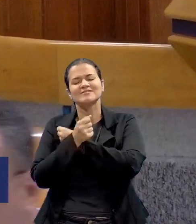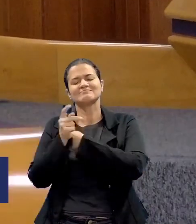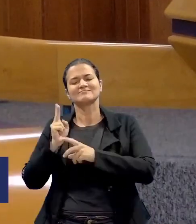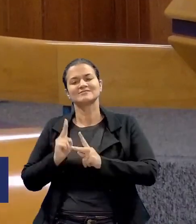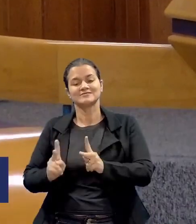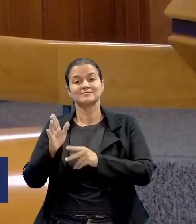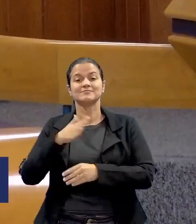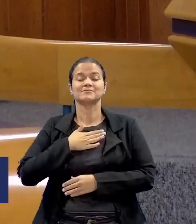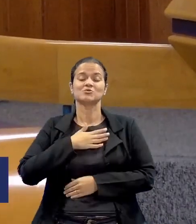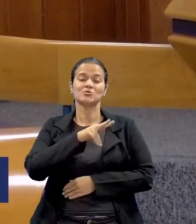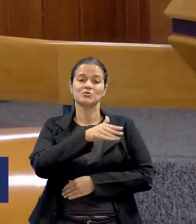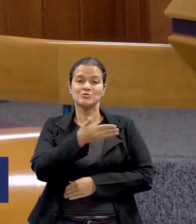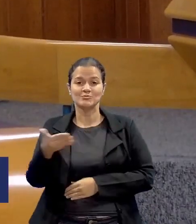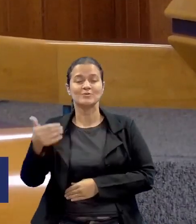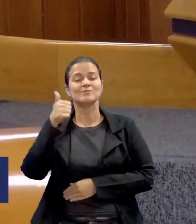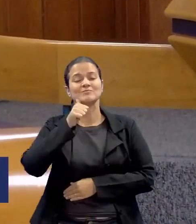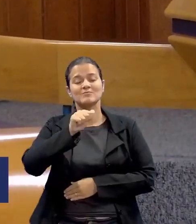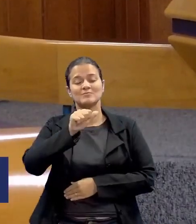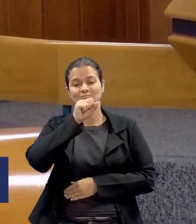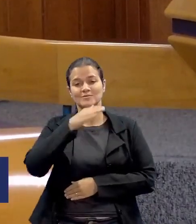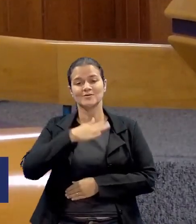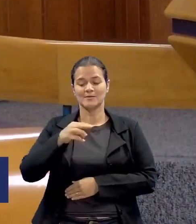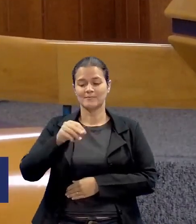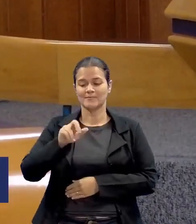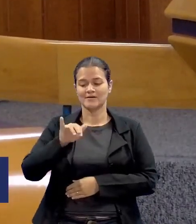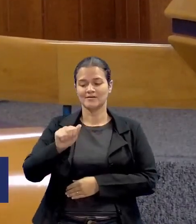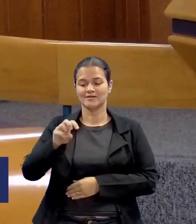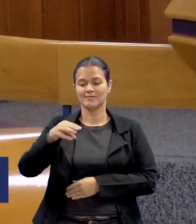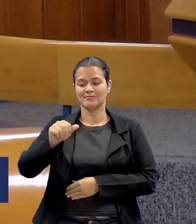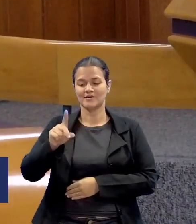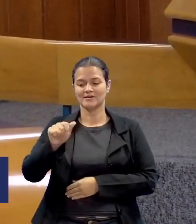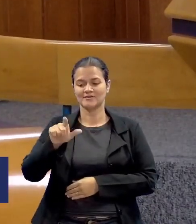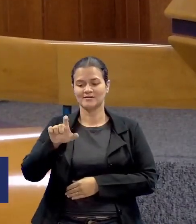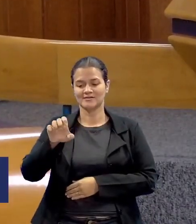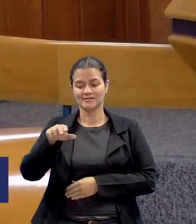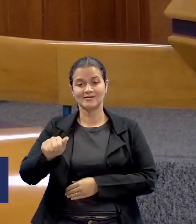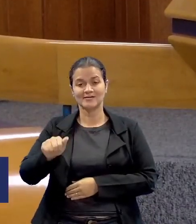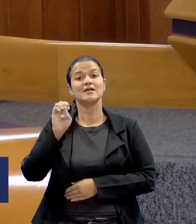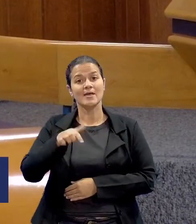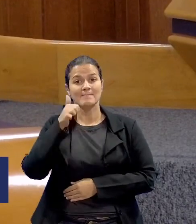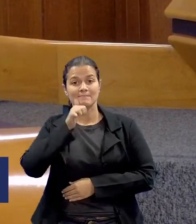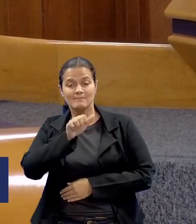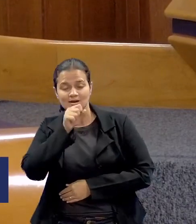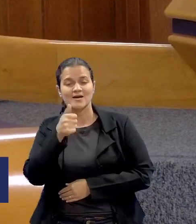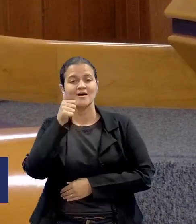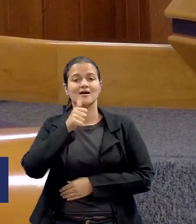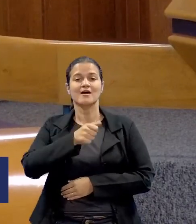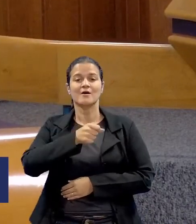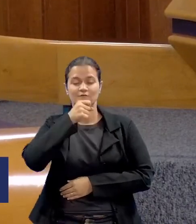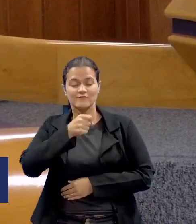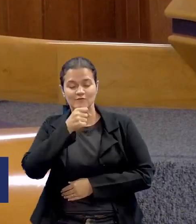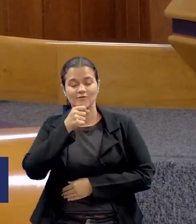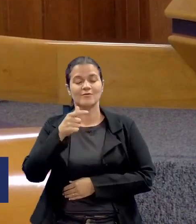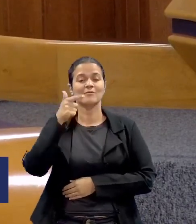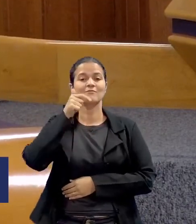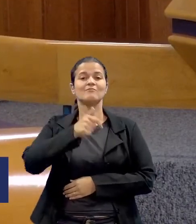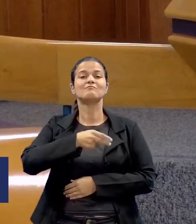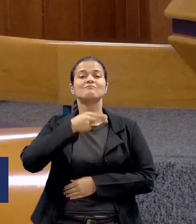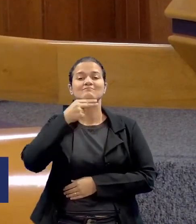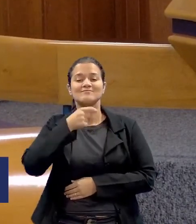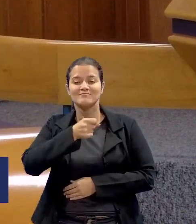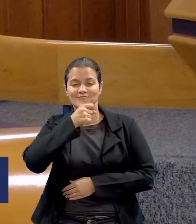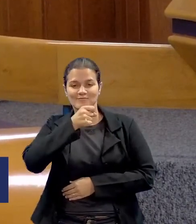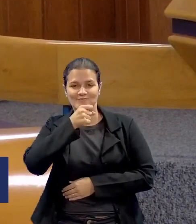especial meus irmãos e minha mãe, Maria Madalena. Mãe, avó e bisavó. Líder pedestal. Ao meu pai eu